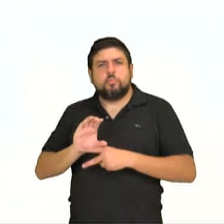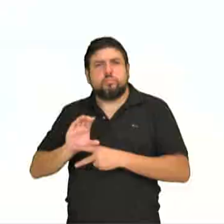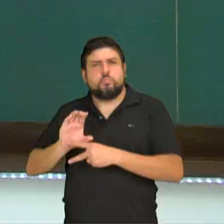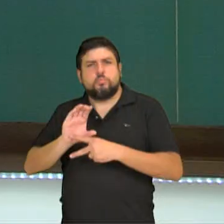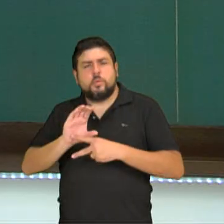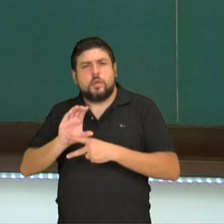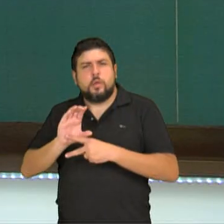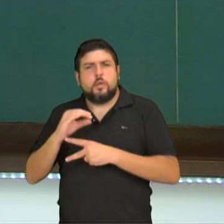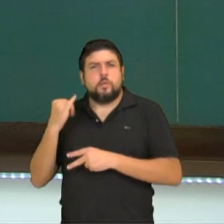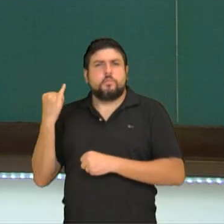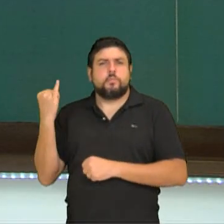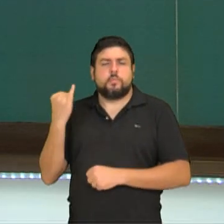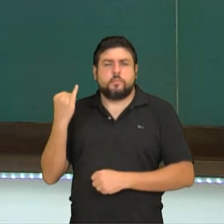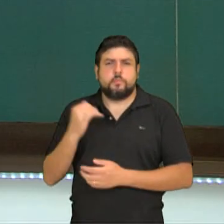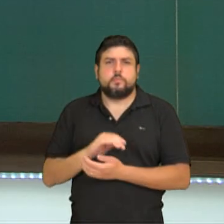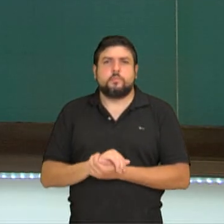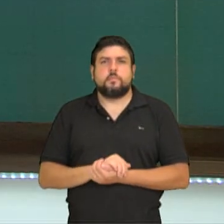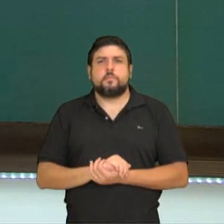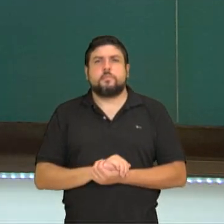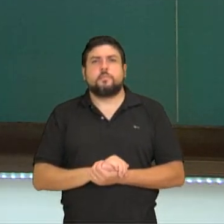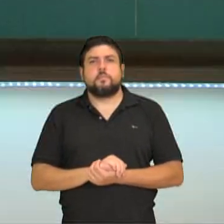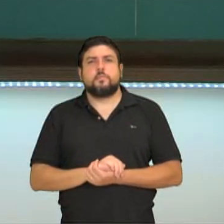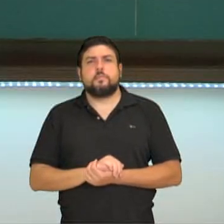I a.C.